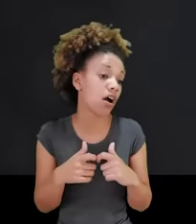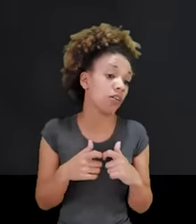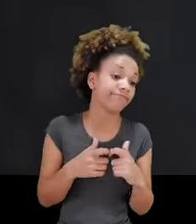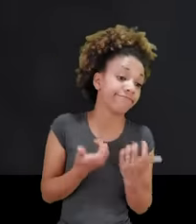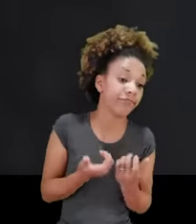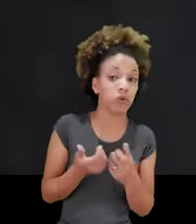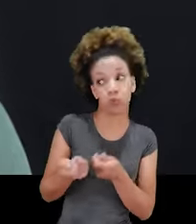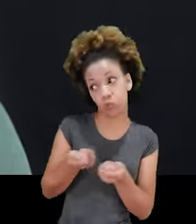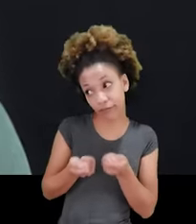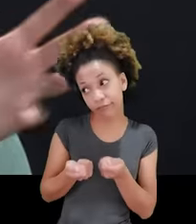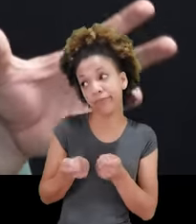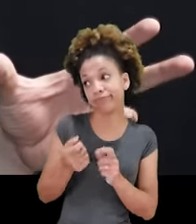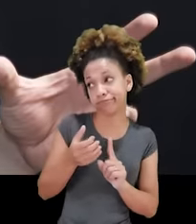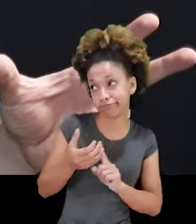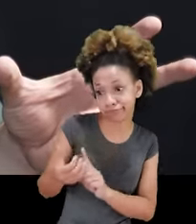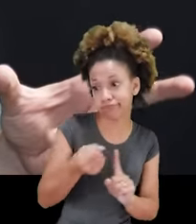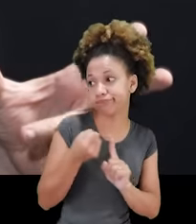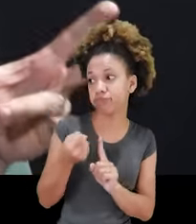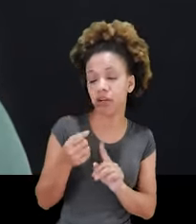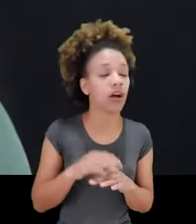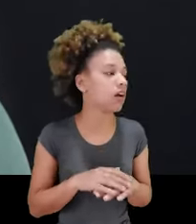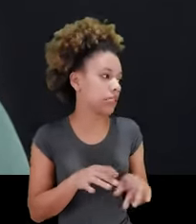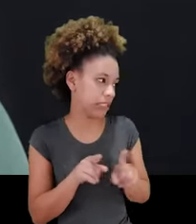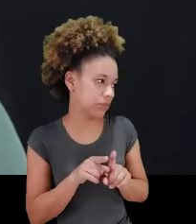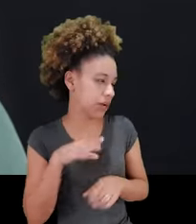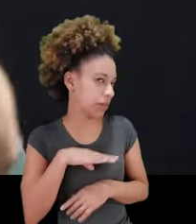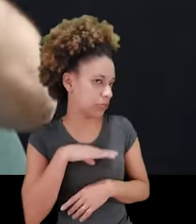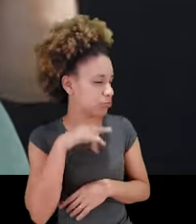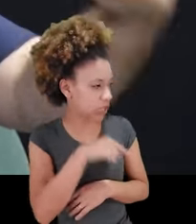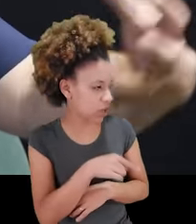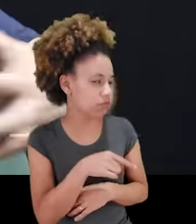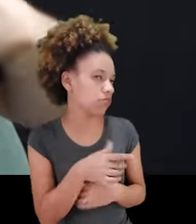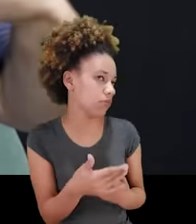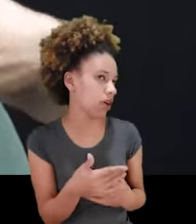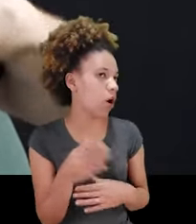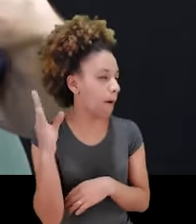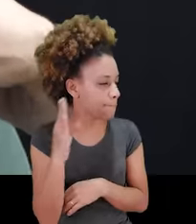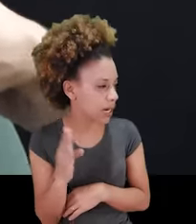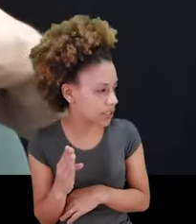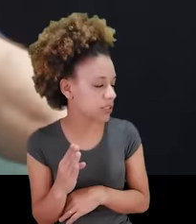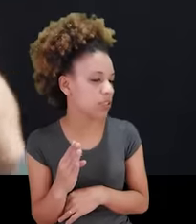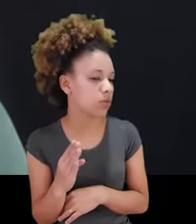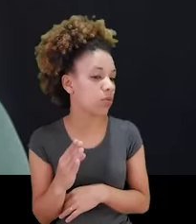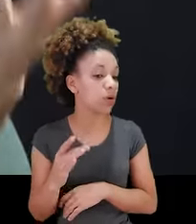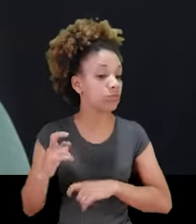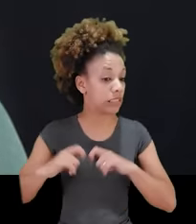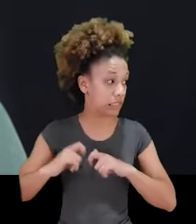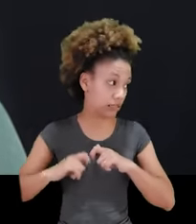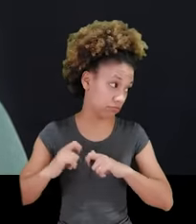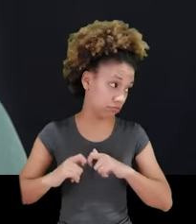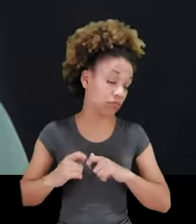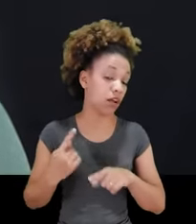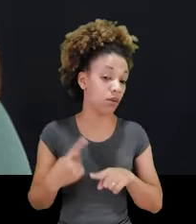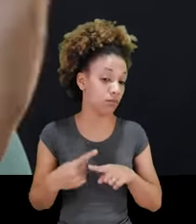reproduziram. São detalhes. Quer dizer, e aí, e aqui em Portugal ficou aquela... E, obviamente, o Brasil foi um país muito sexualizado. A